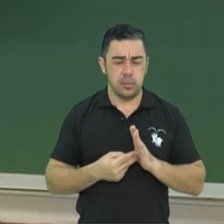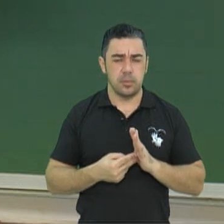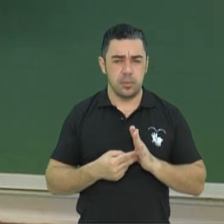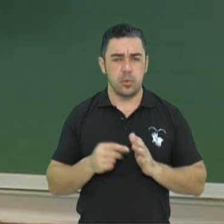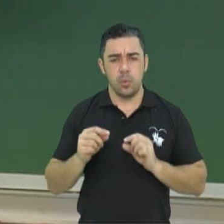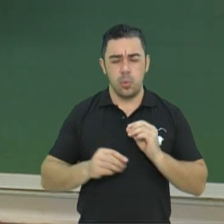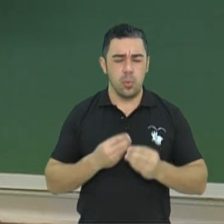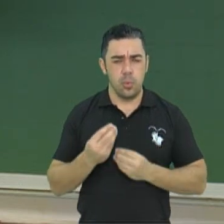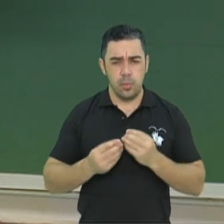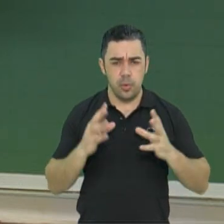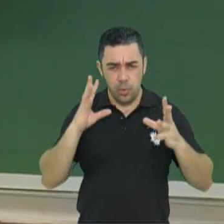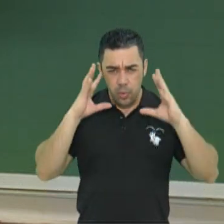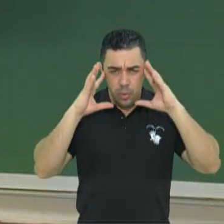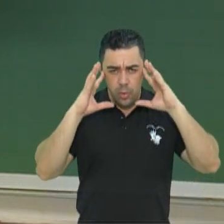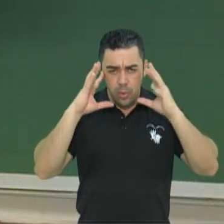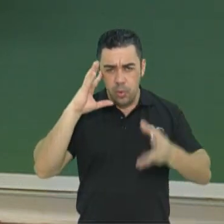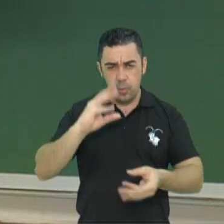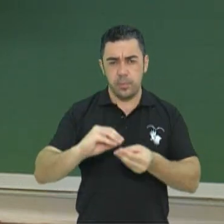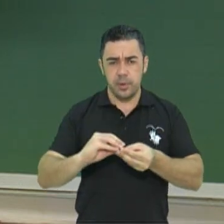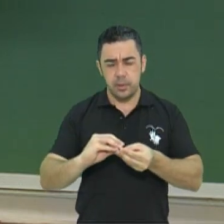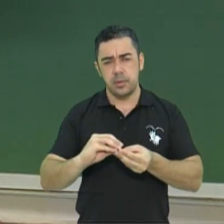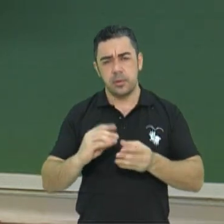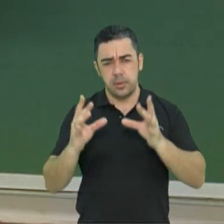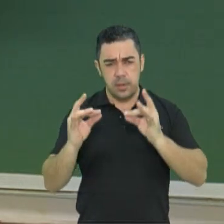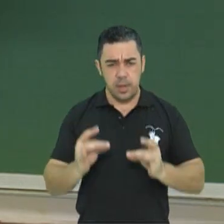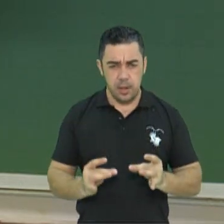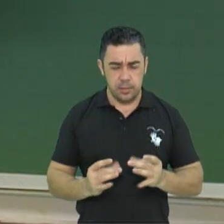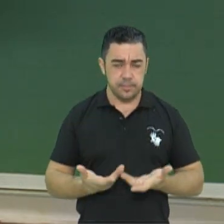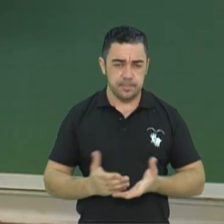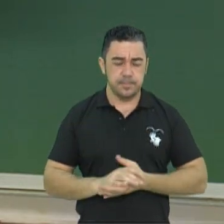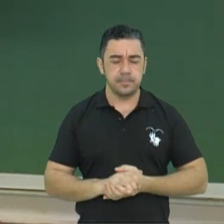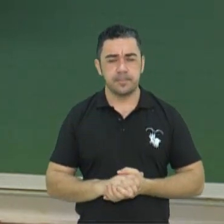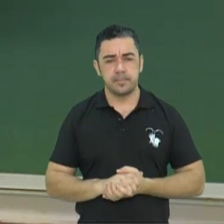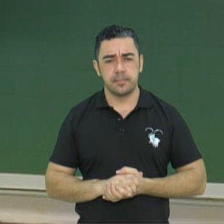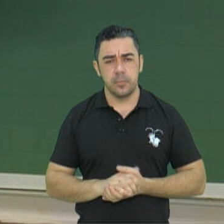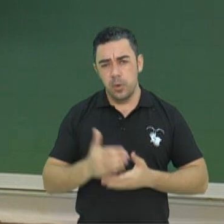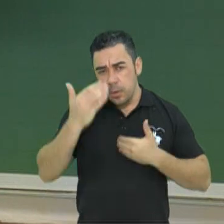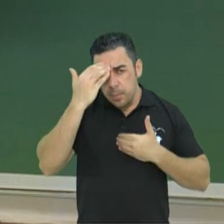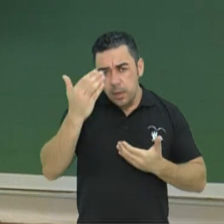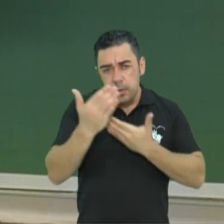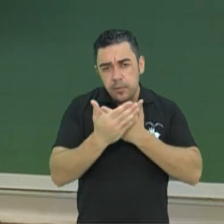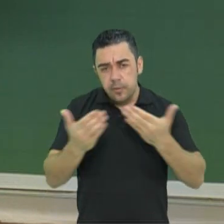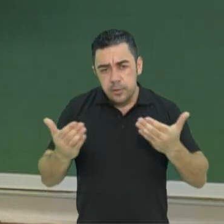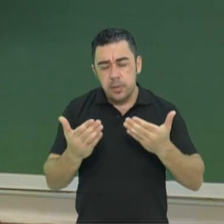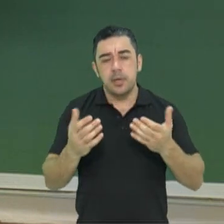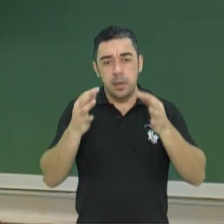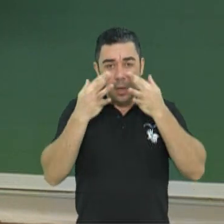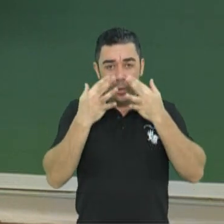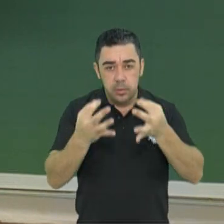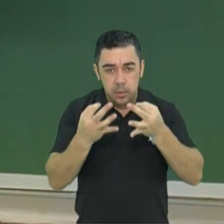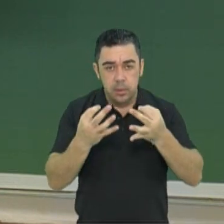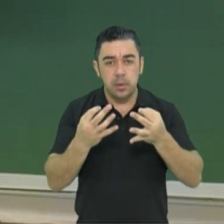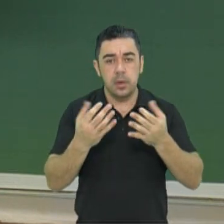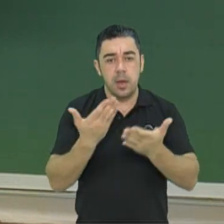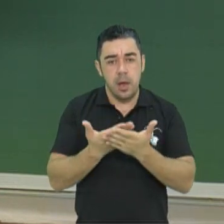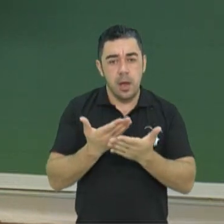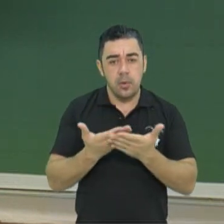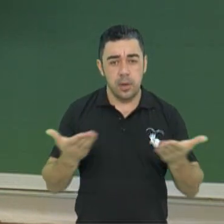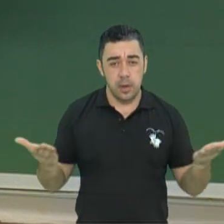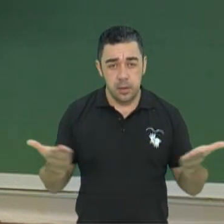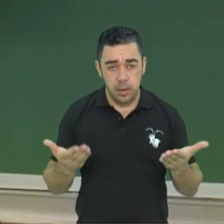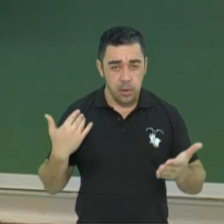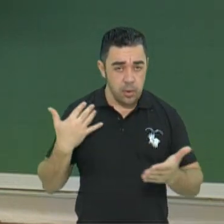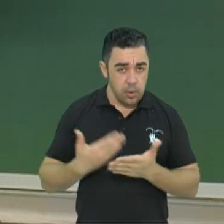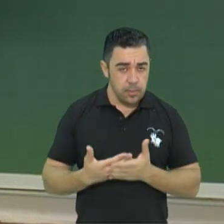uma compreensão daquele detalhamento, certo? Então, muito obrigado a você que acompanhou nossa aula até agora. Eu